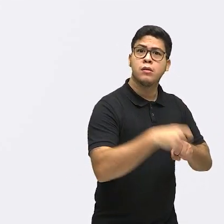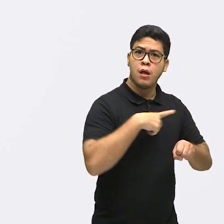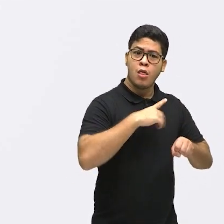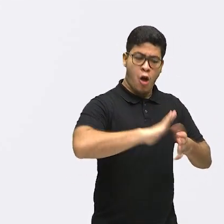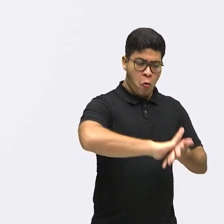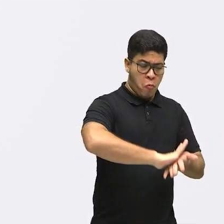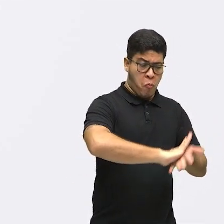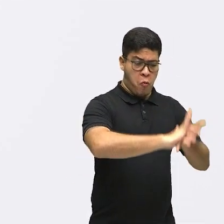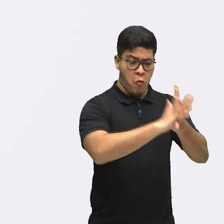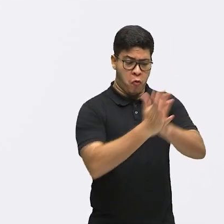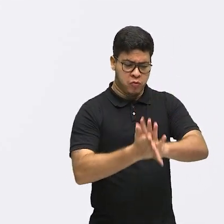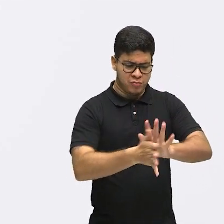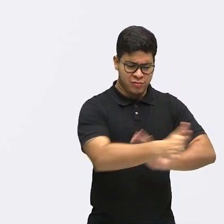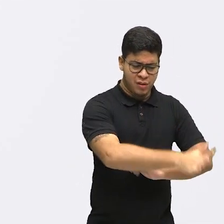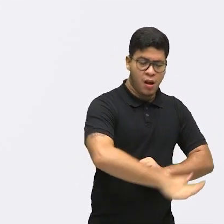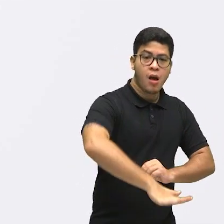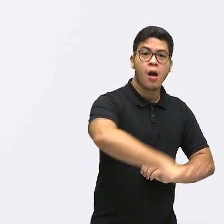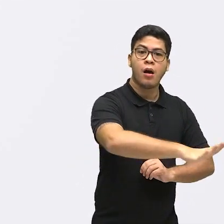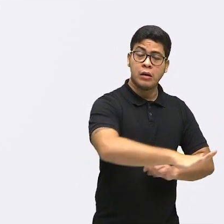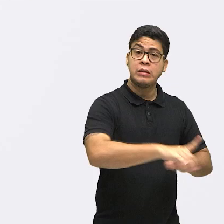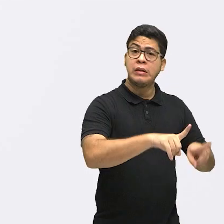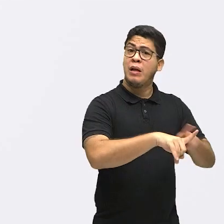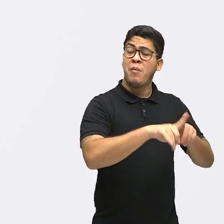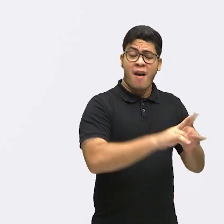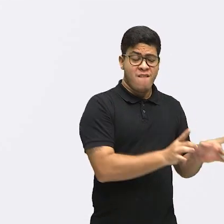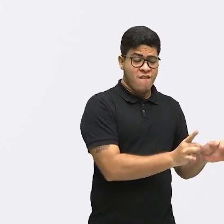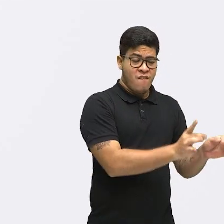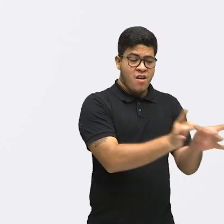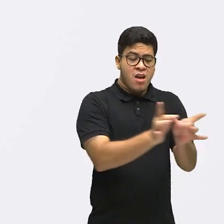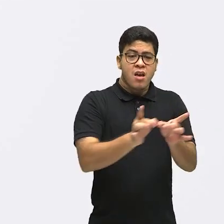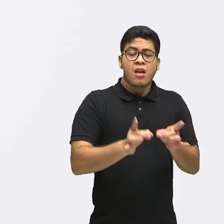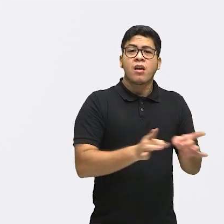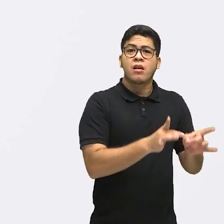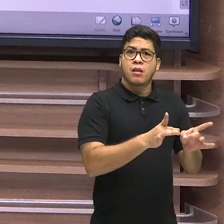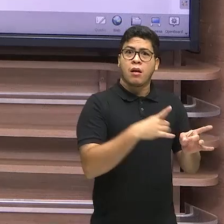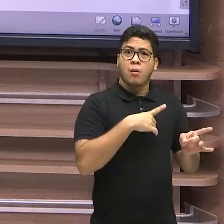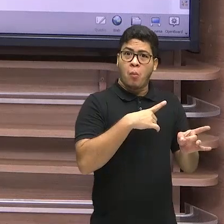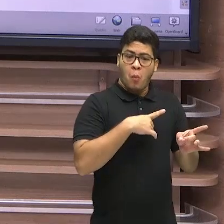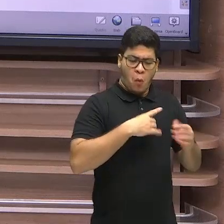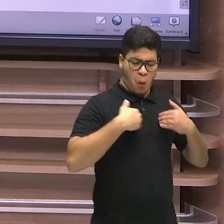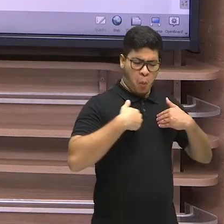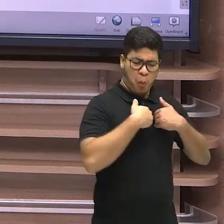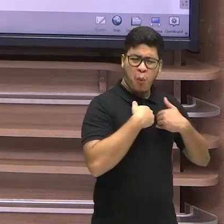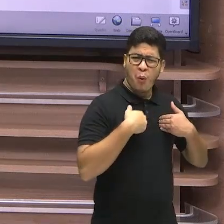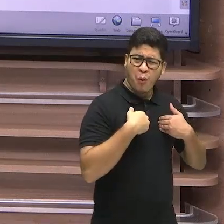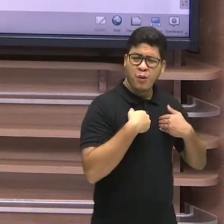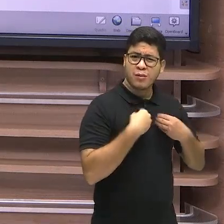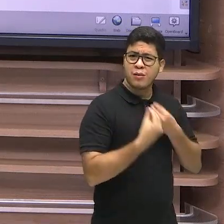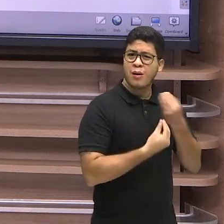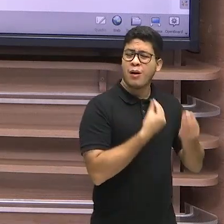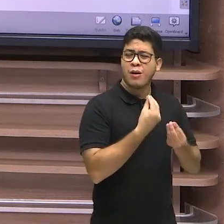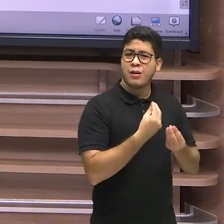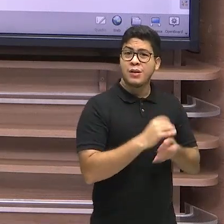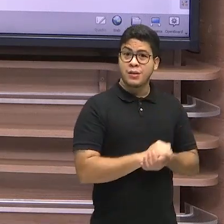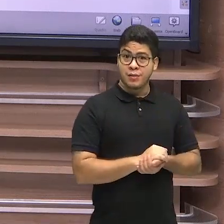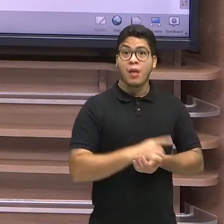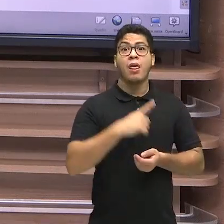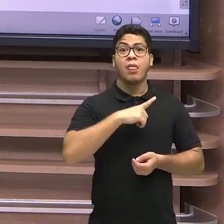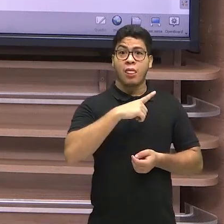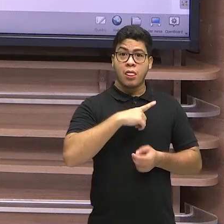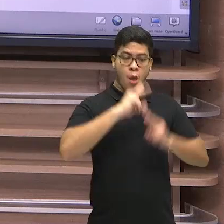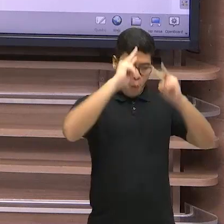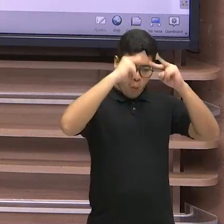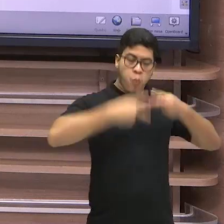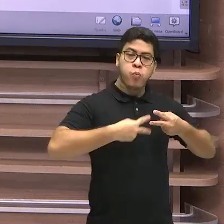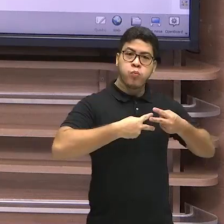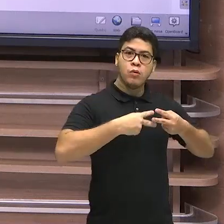de ambientes, comércio de animais e etc. Tudo isso aí o homem tem interferência, e por isso a